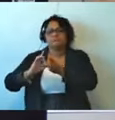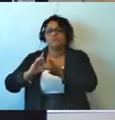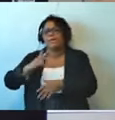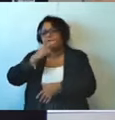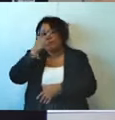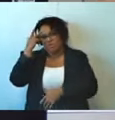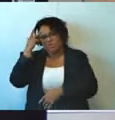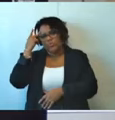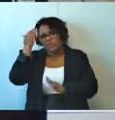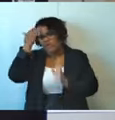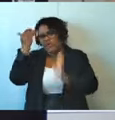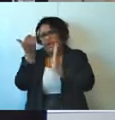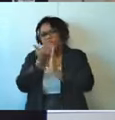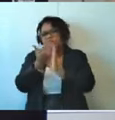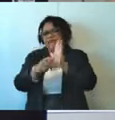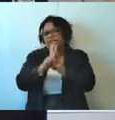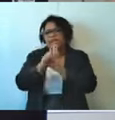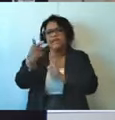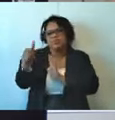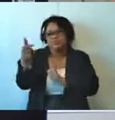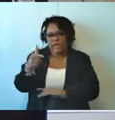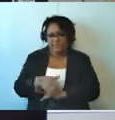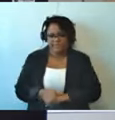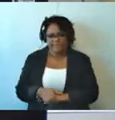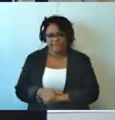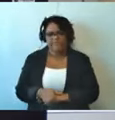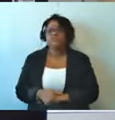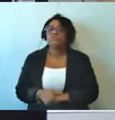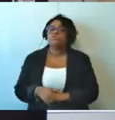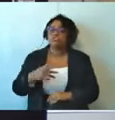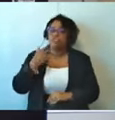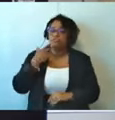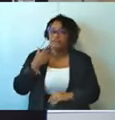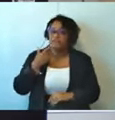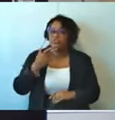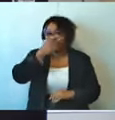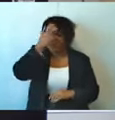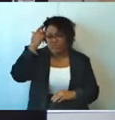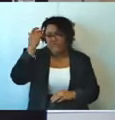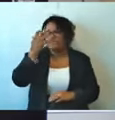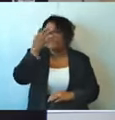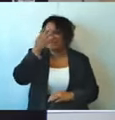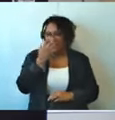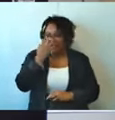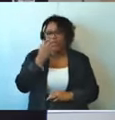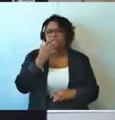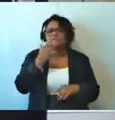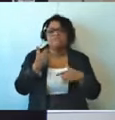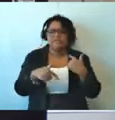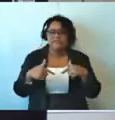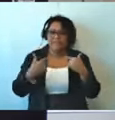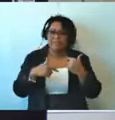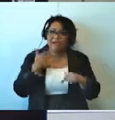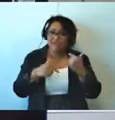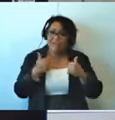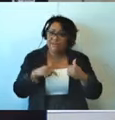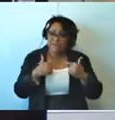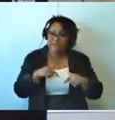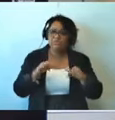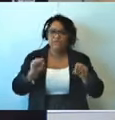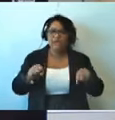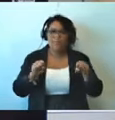A gente está falando aqui de pessoas sérias que estão trabalhando diariamente em cima das duas rodas, é gente que sustenta a família, é gente